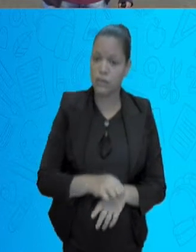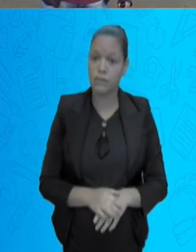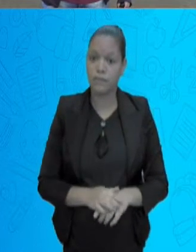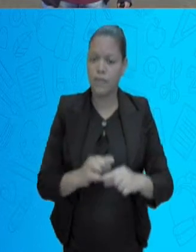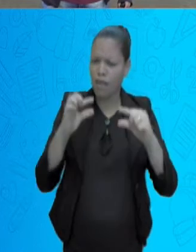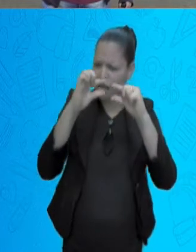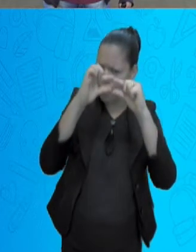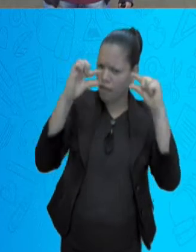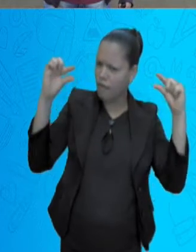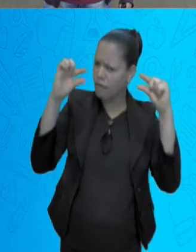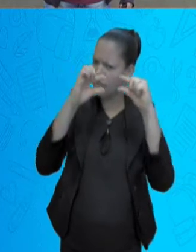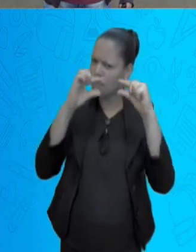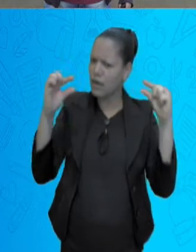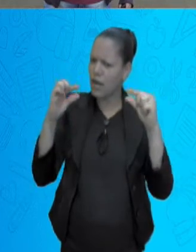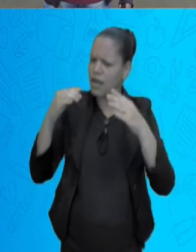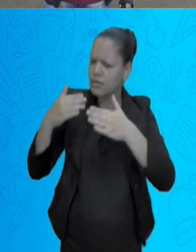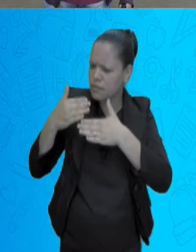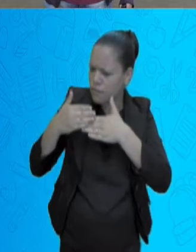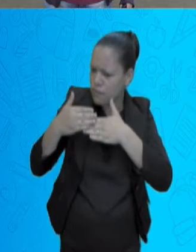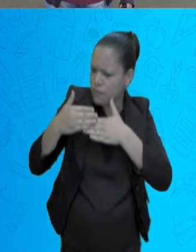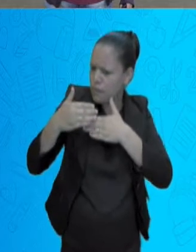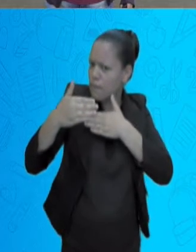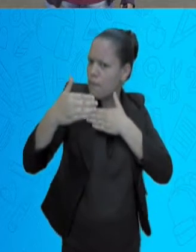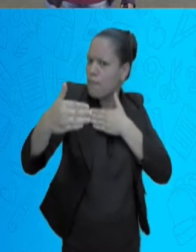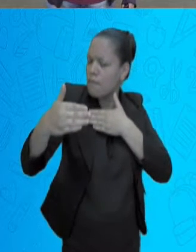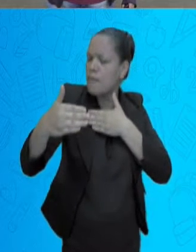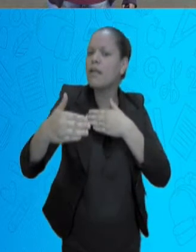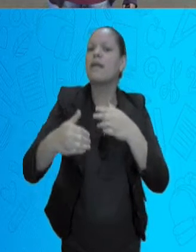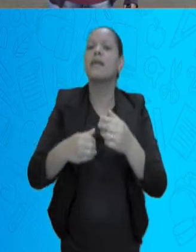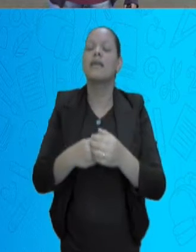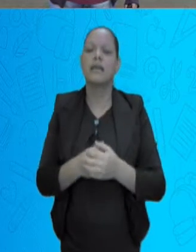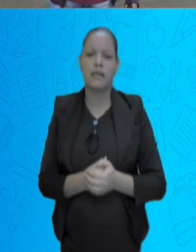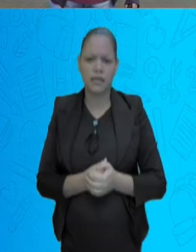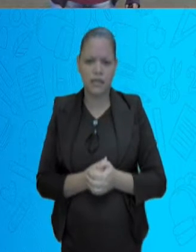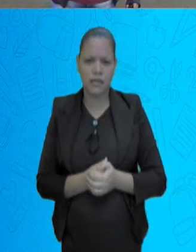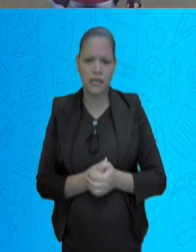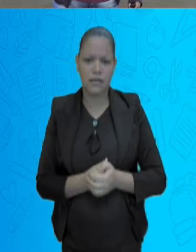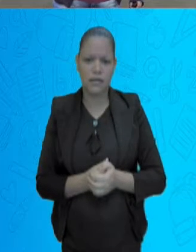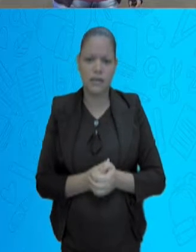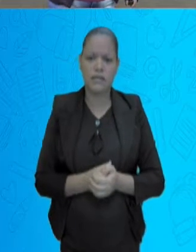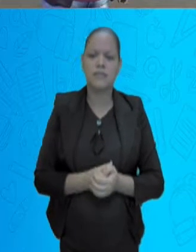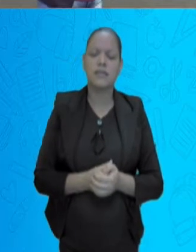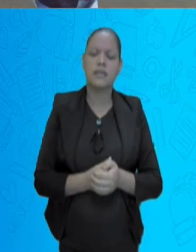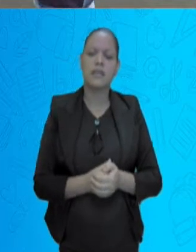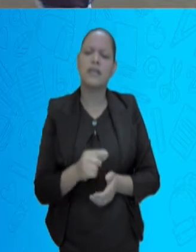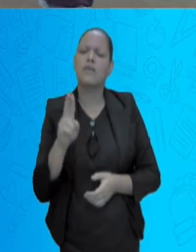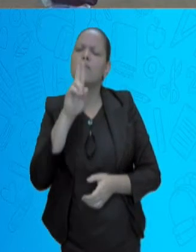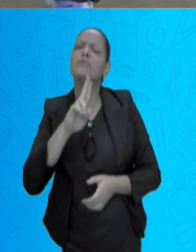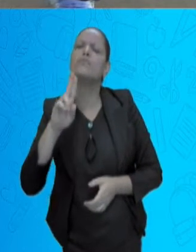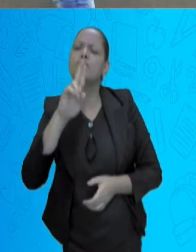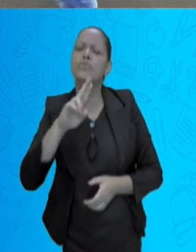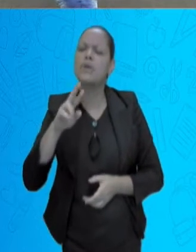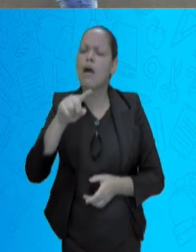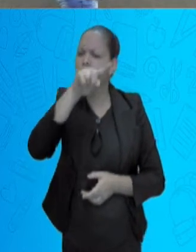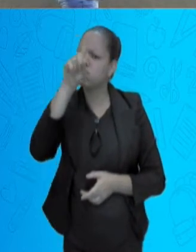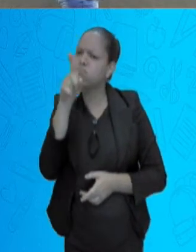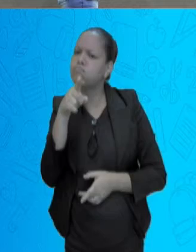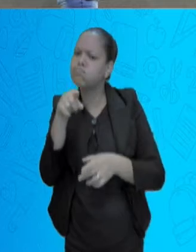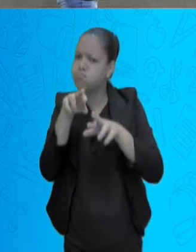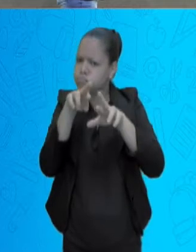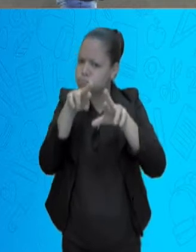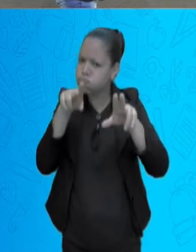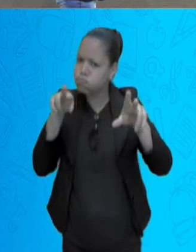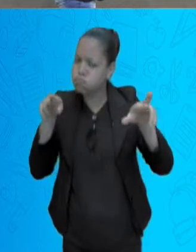minha pergunta numa frase afirmativa usando o ponto final. Os